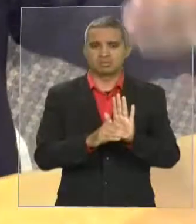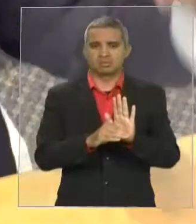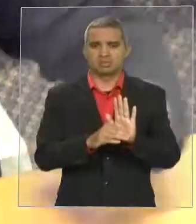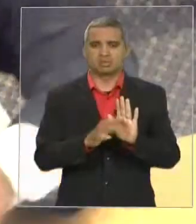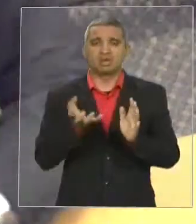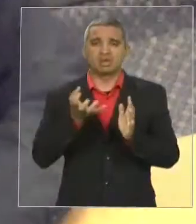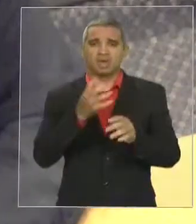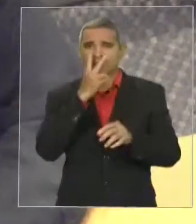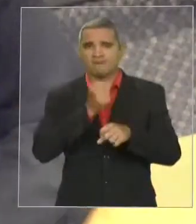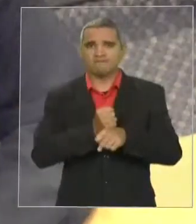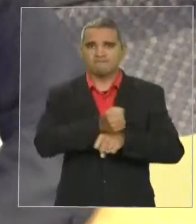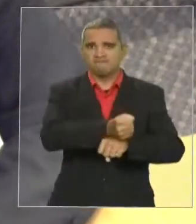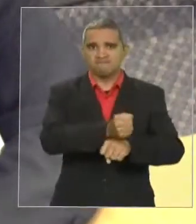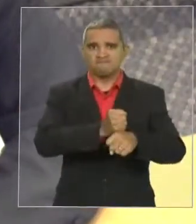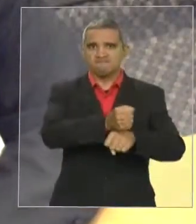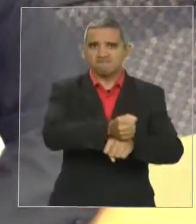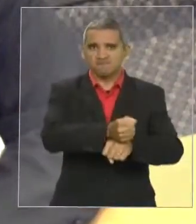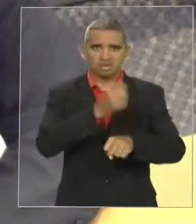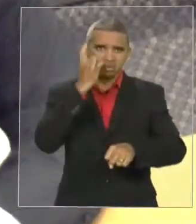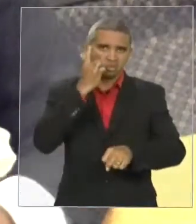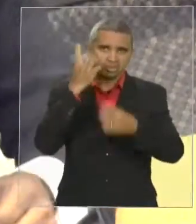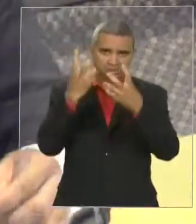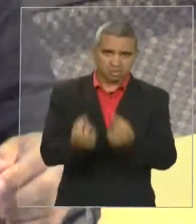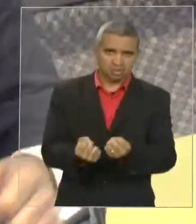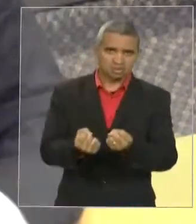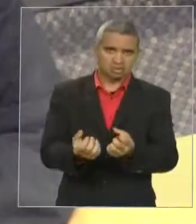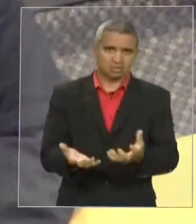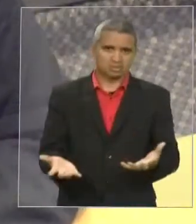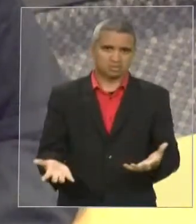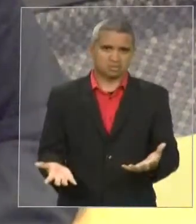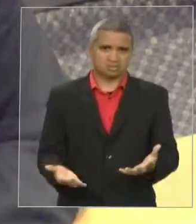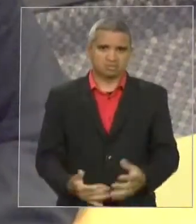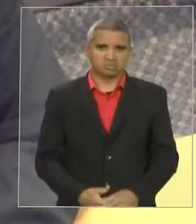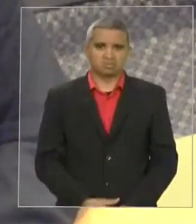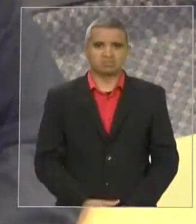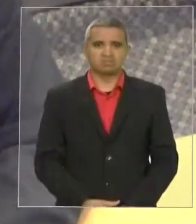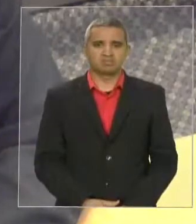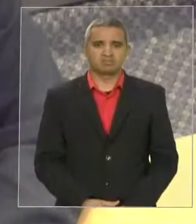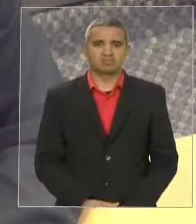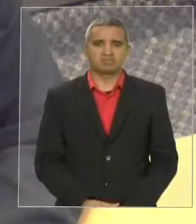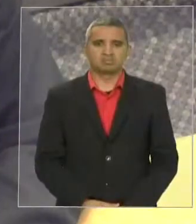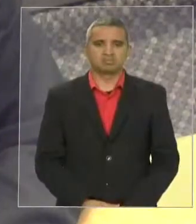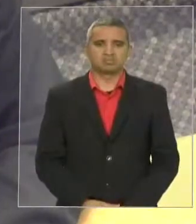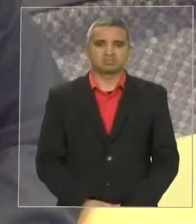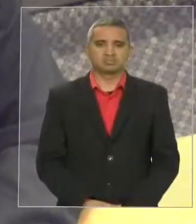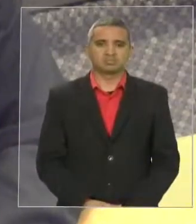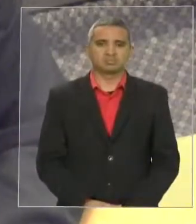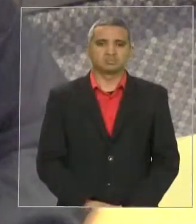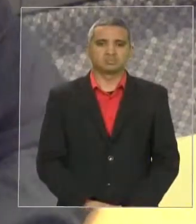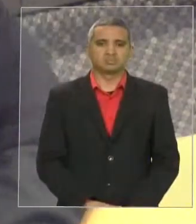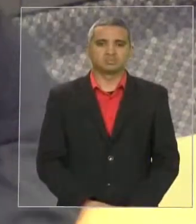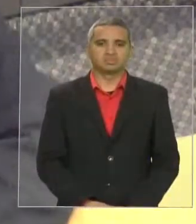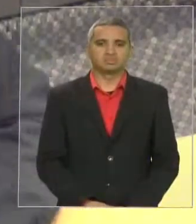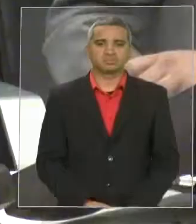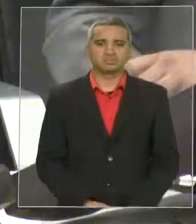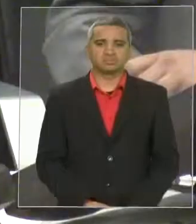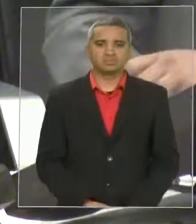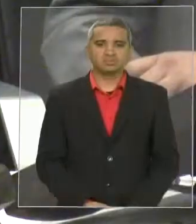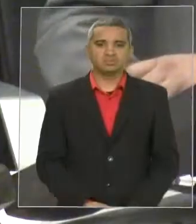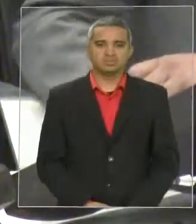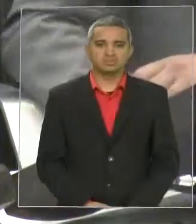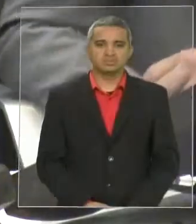abaixo na Assembleia Legislativa do Estado do Maranhão. Senhor presidente, deputado Otelino, tem um... Senhores deputados, queria